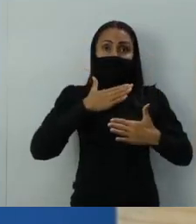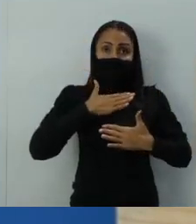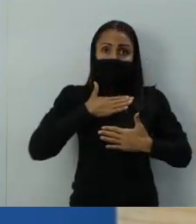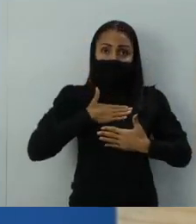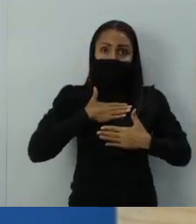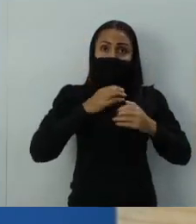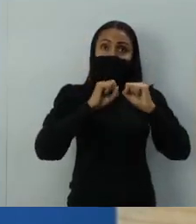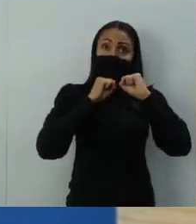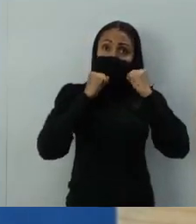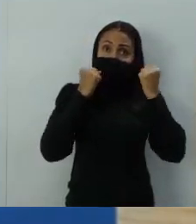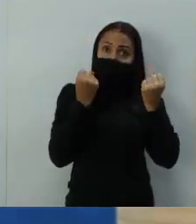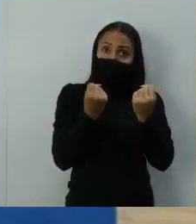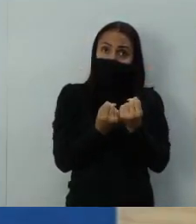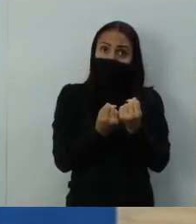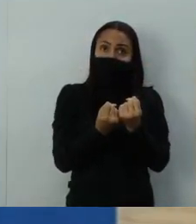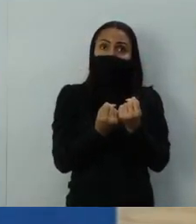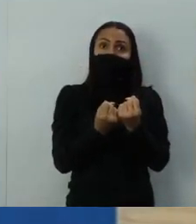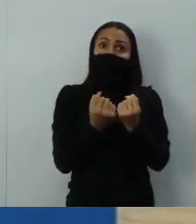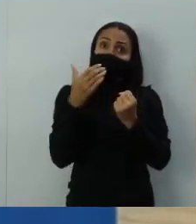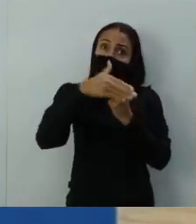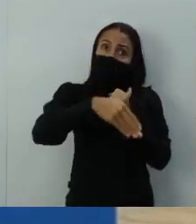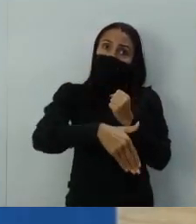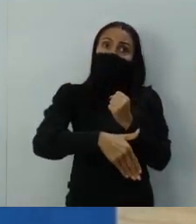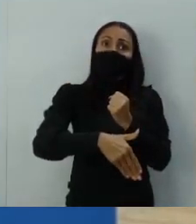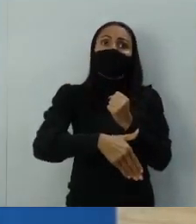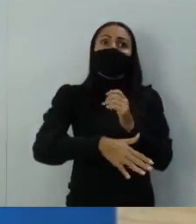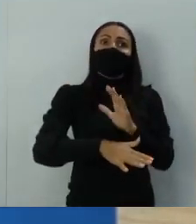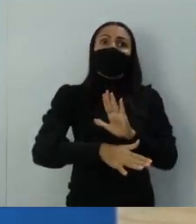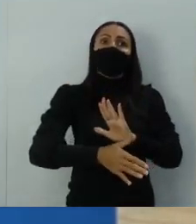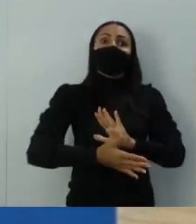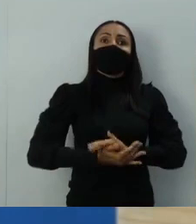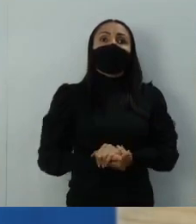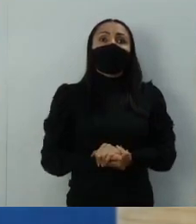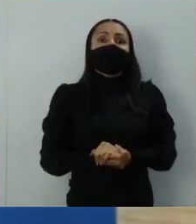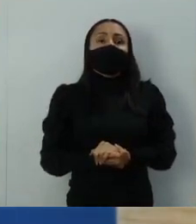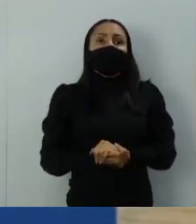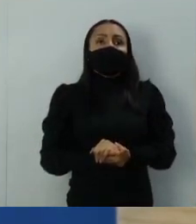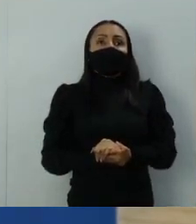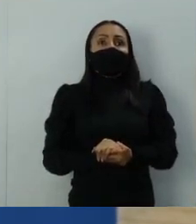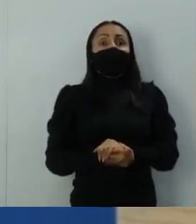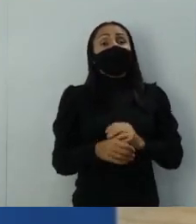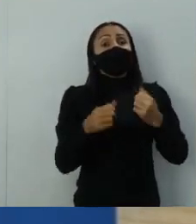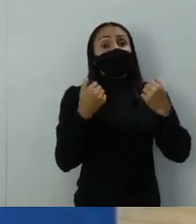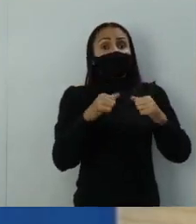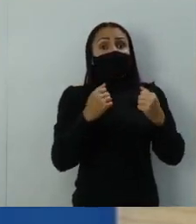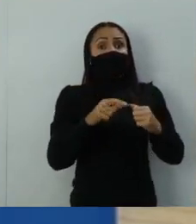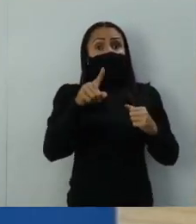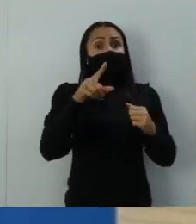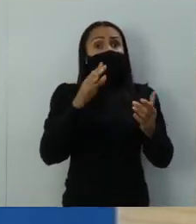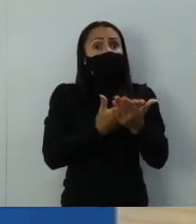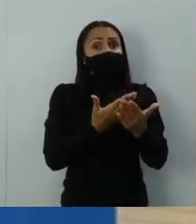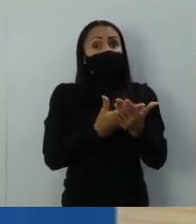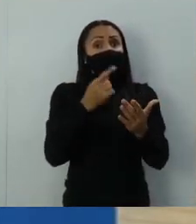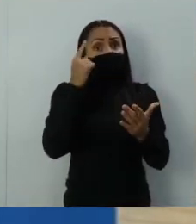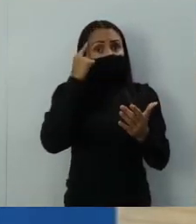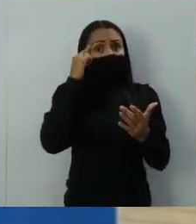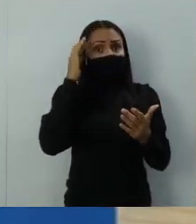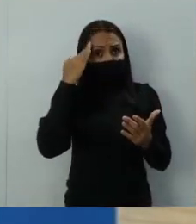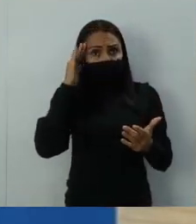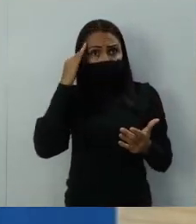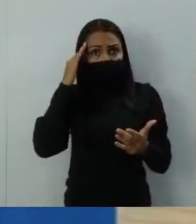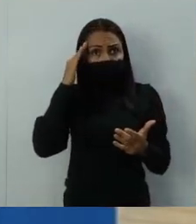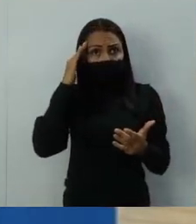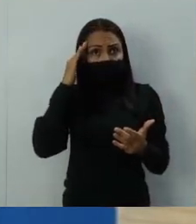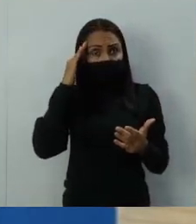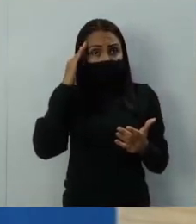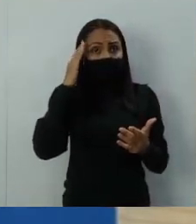inserido. Então, por isso que você precisa estudar filosofia. Deu para entender agora, galera? Deixa eu puxar aqui a sardinha para a filosofia, né? Mas